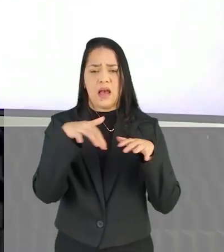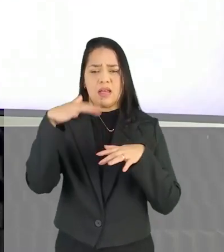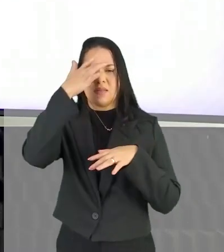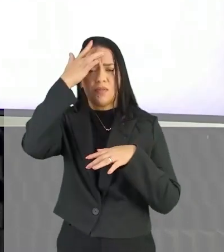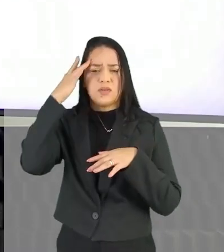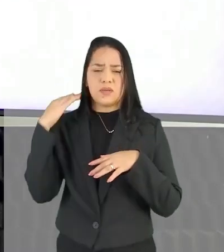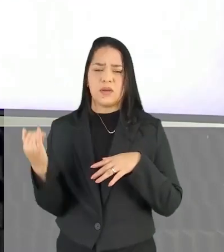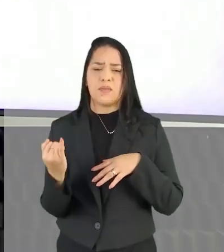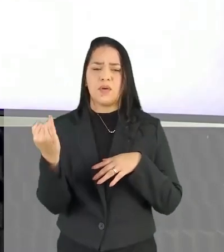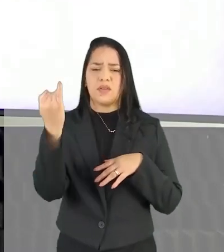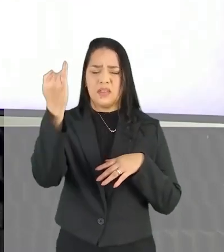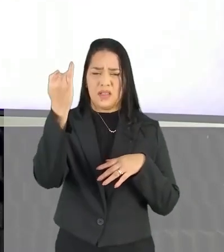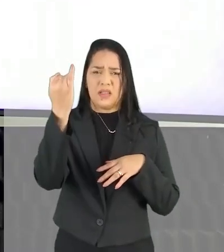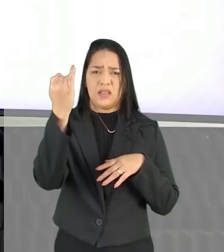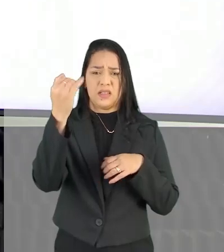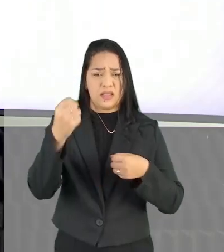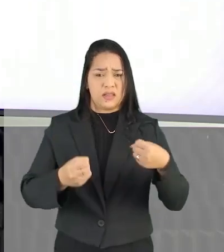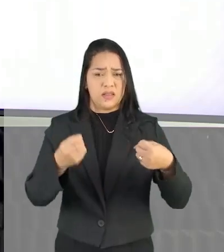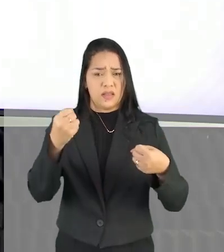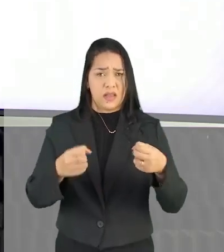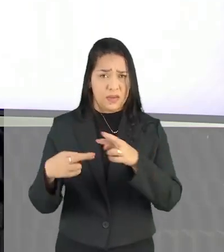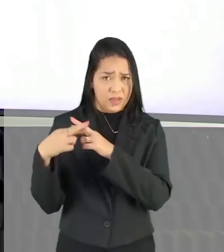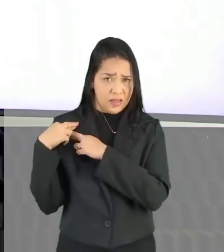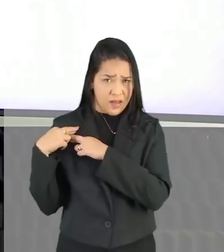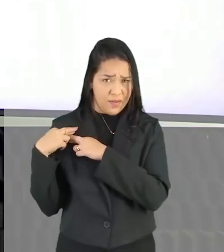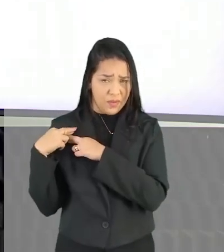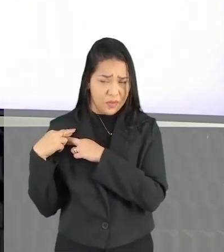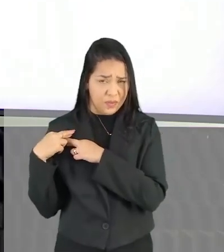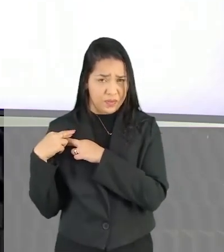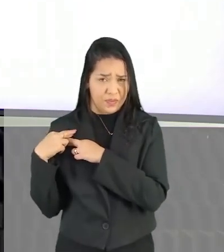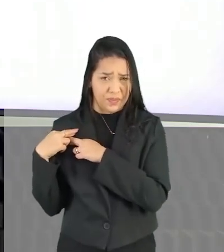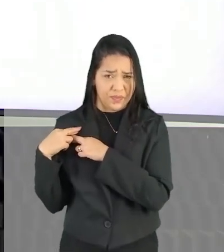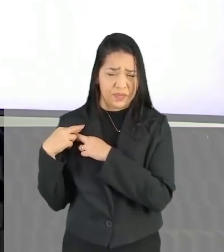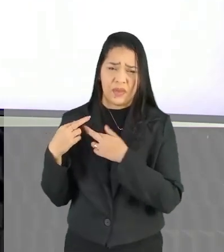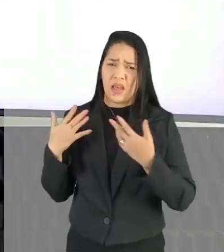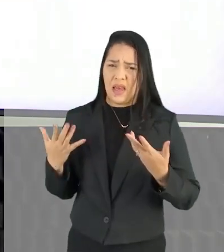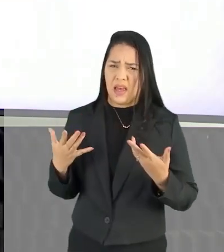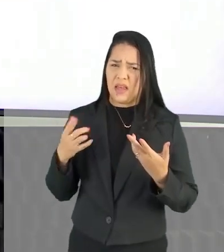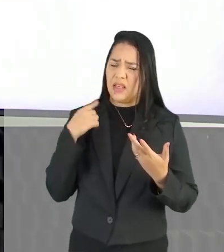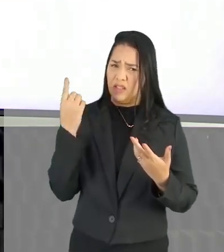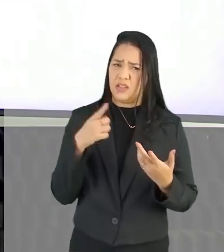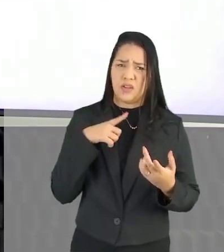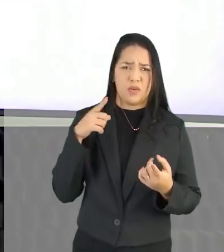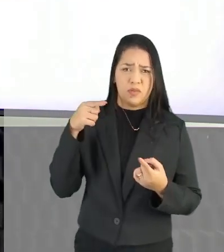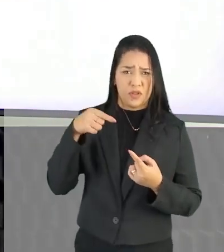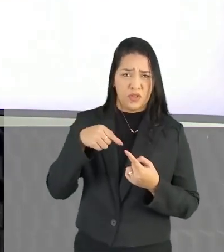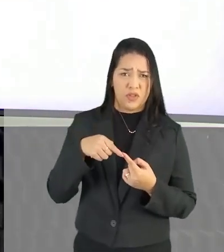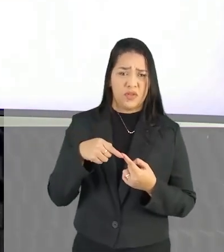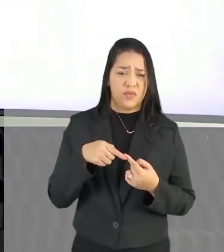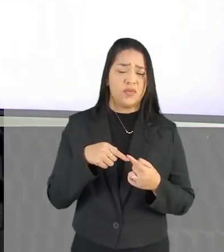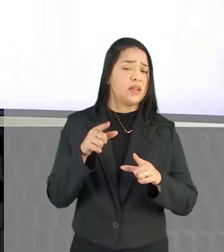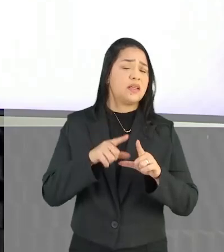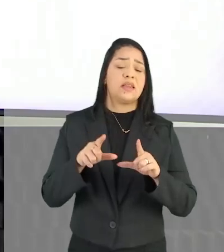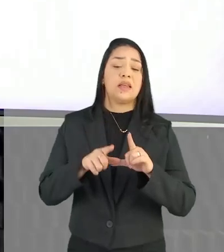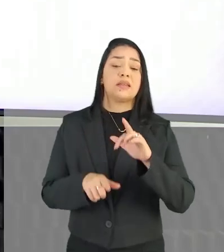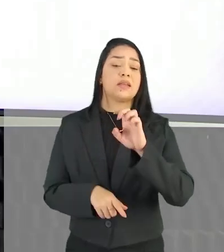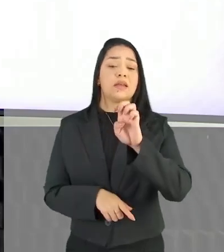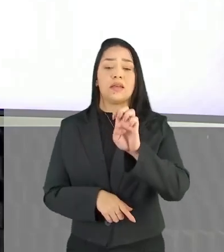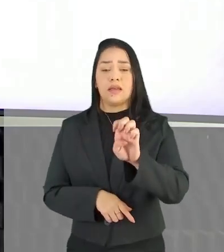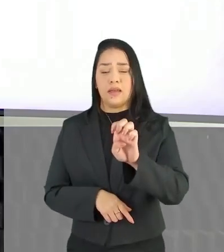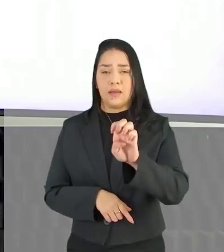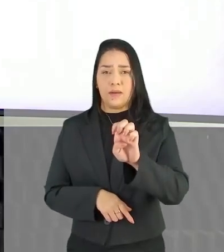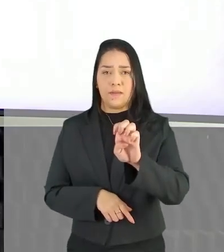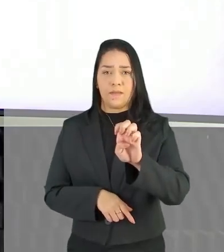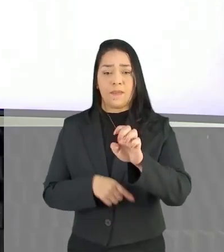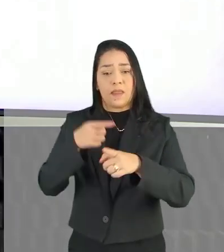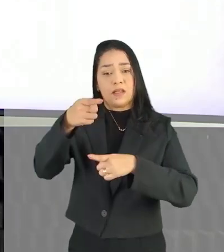público para a importância de uma direção responsável. Será que é isso que a gente tem como objetivo? E letra E,